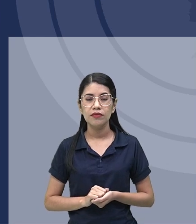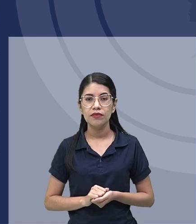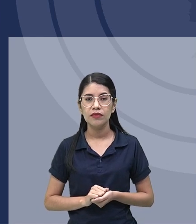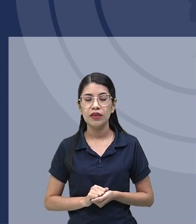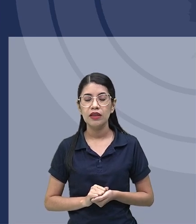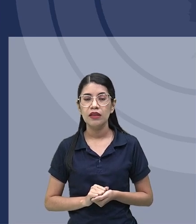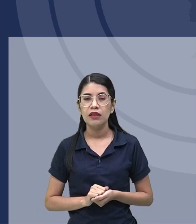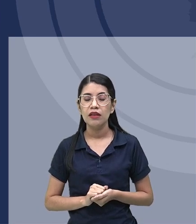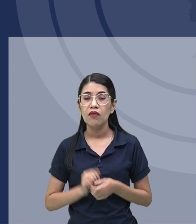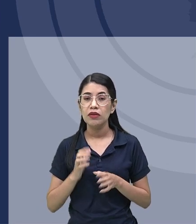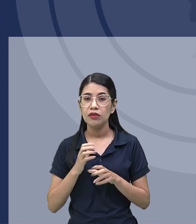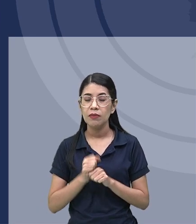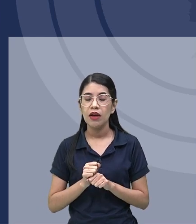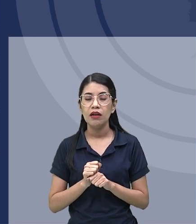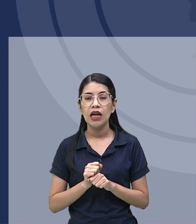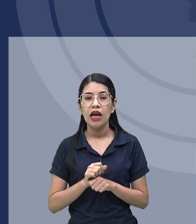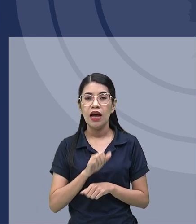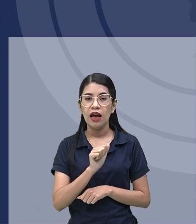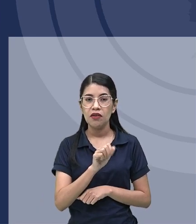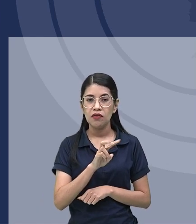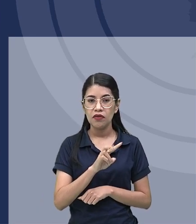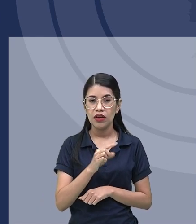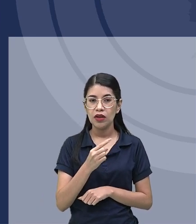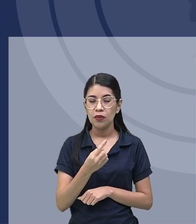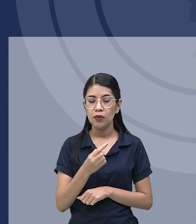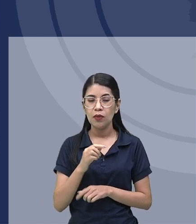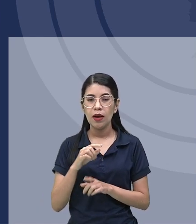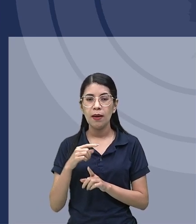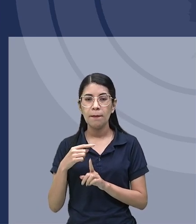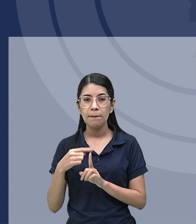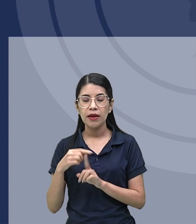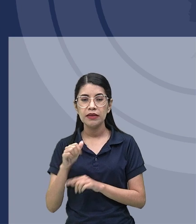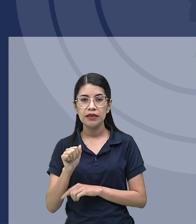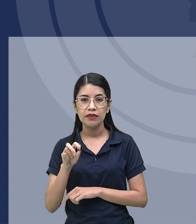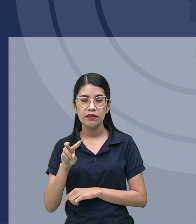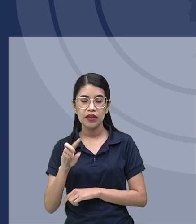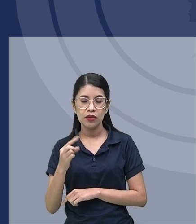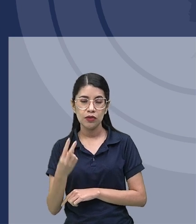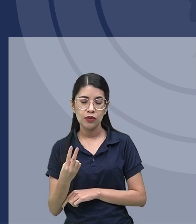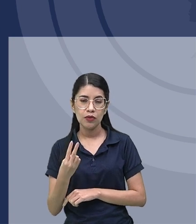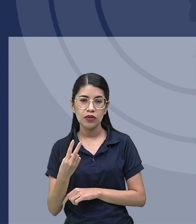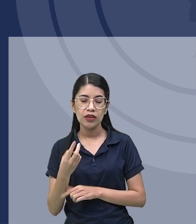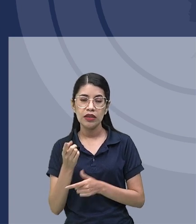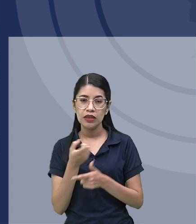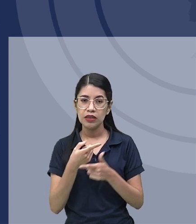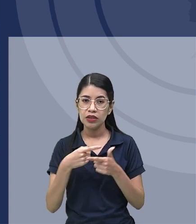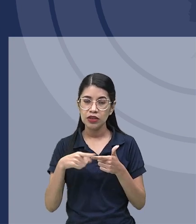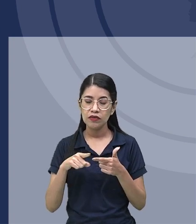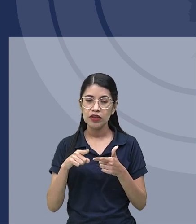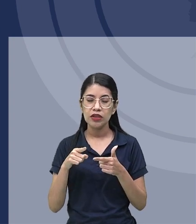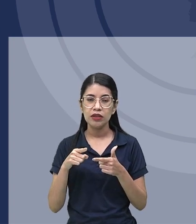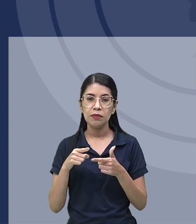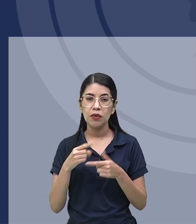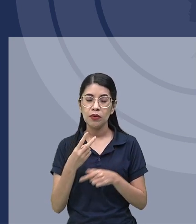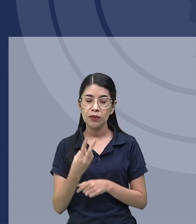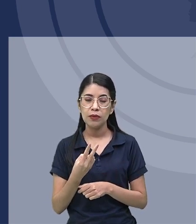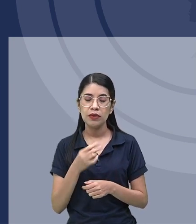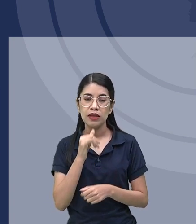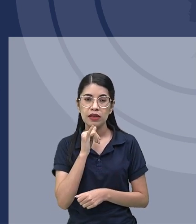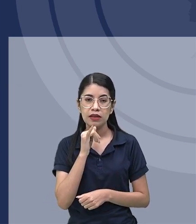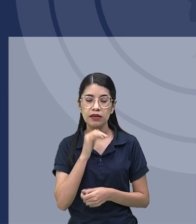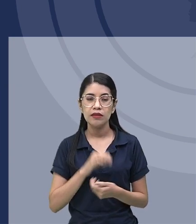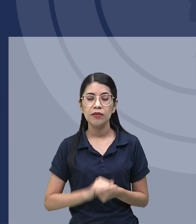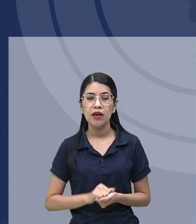o total das avaliações, vai somar e vai dividir pelo total das avaliações que houve. Por exemplo, a V1, eu